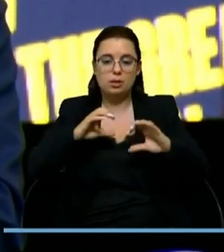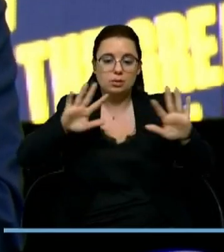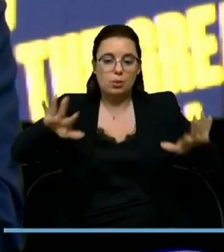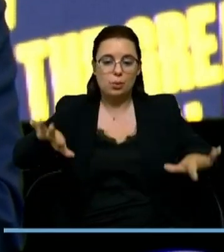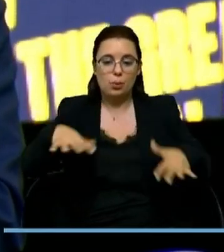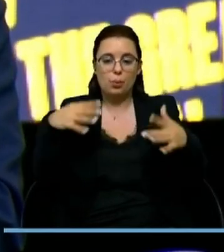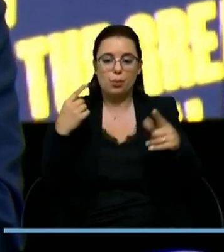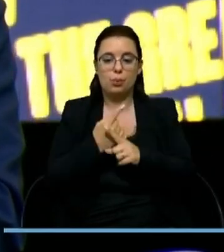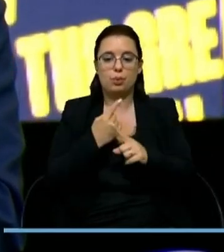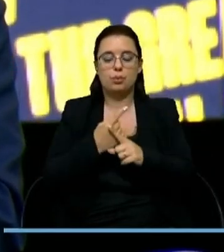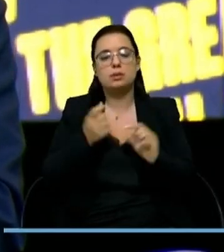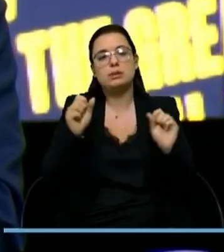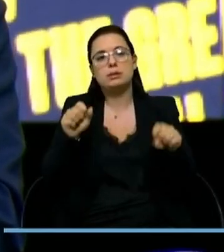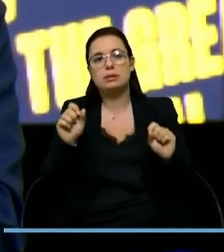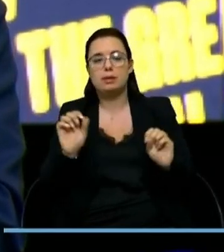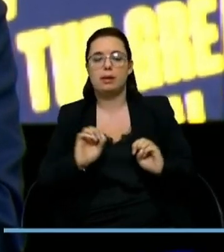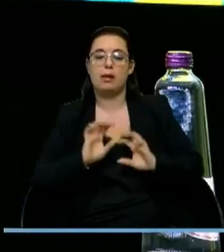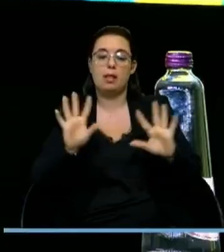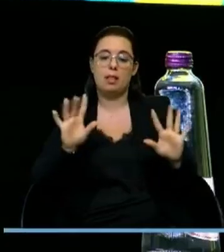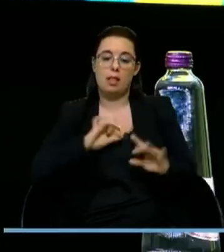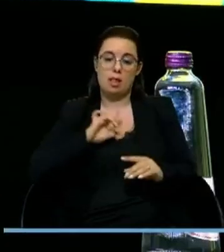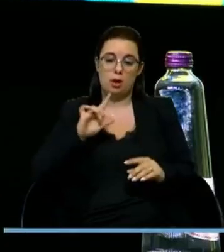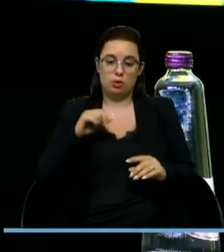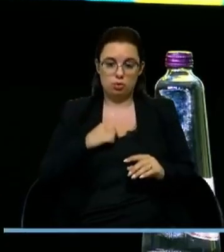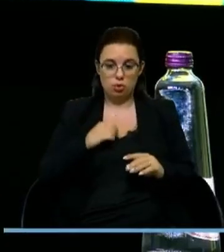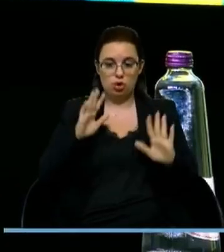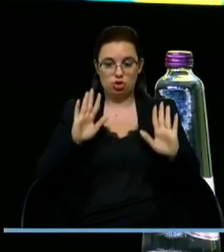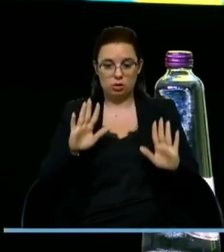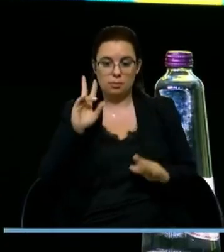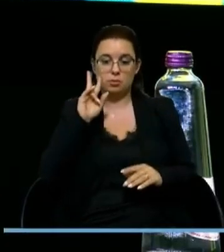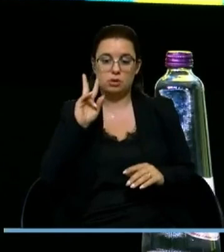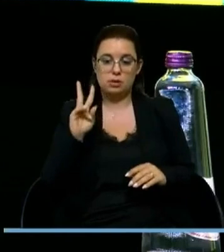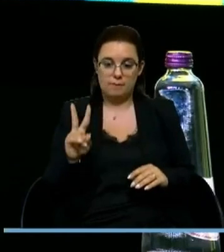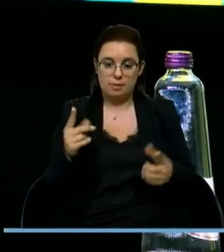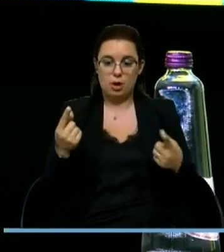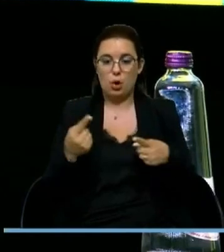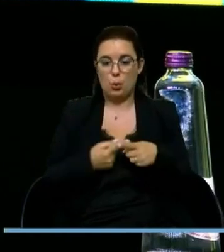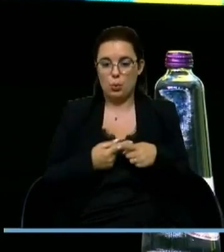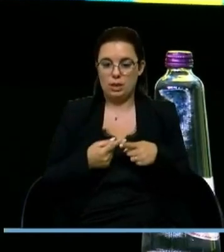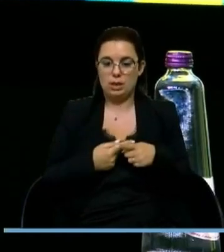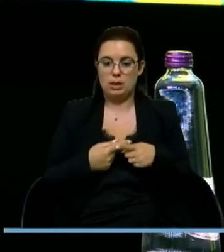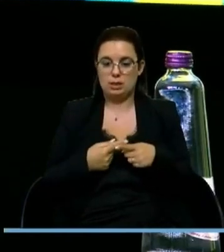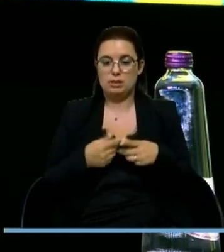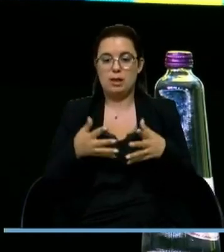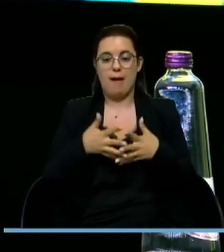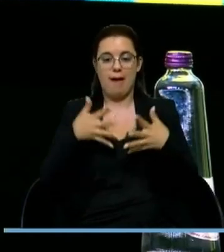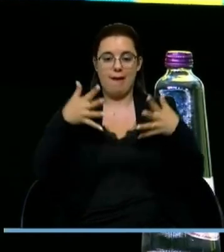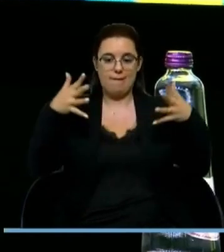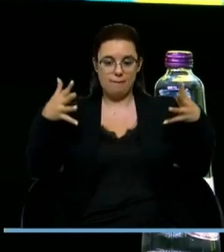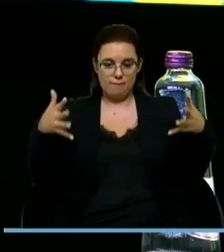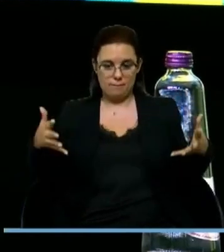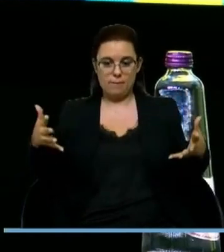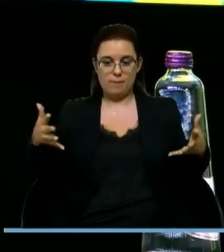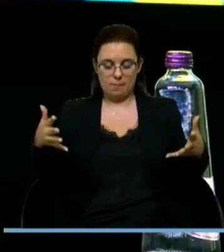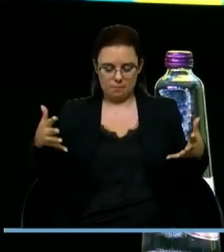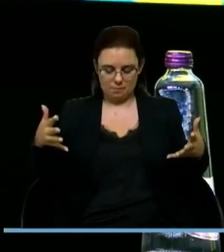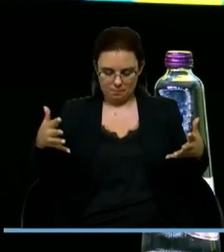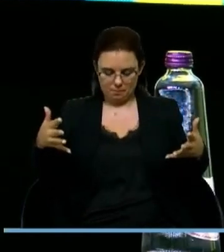seja. Claro, nós temos estado a ver um interesse muito grande por parte